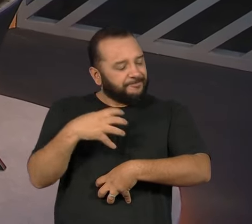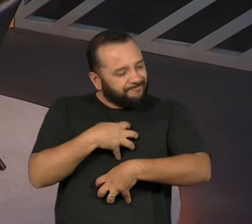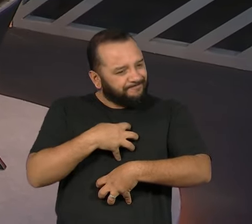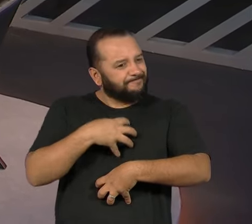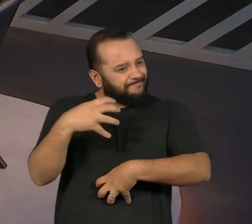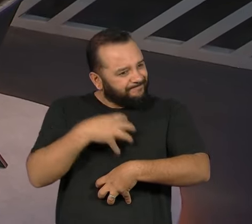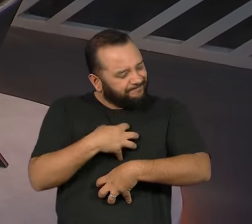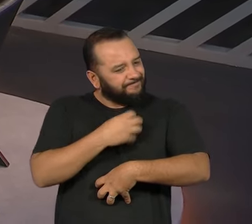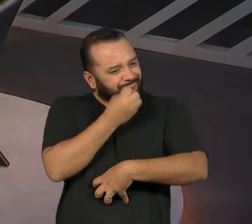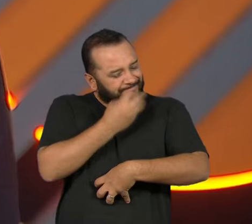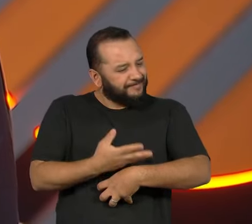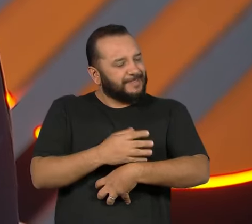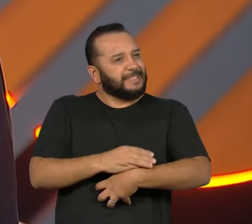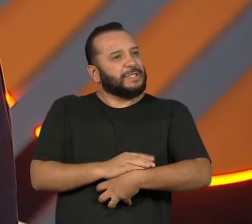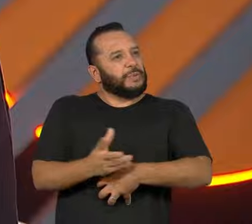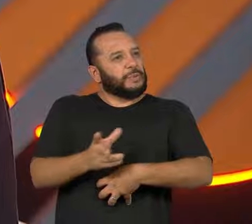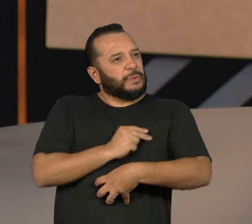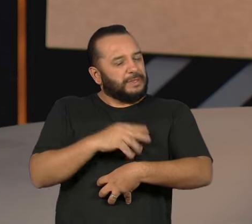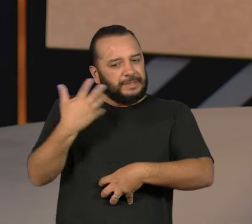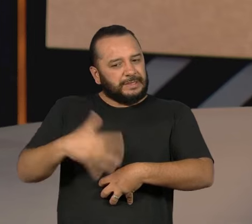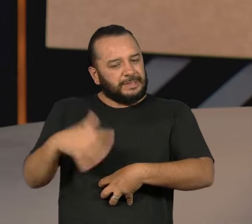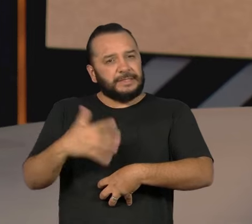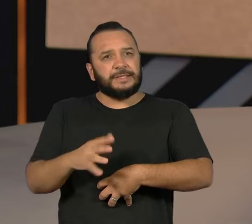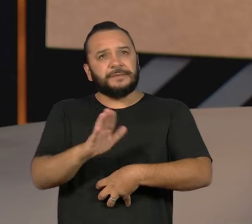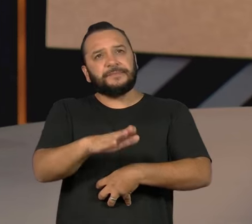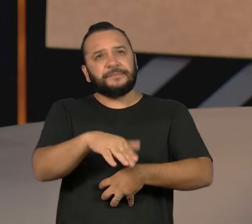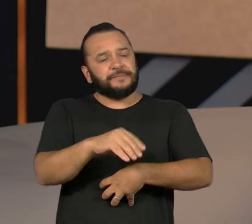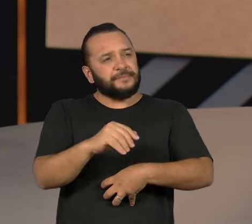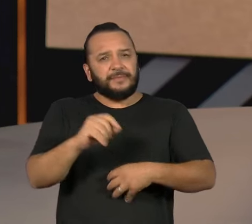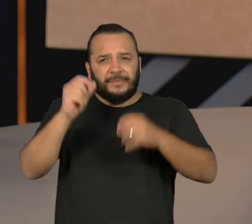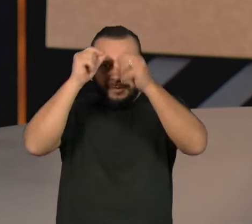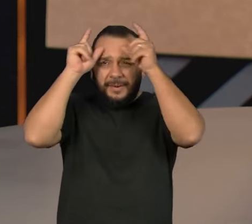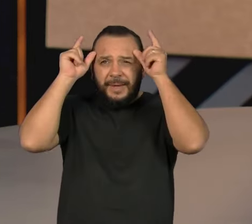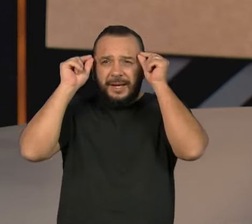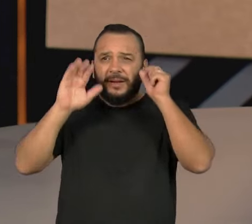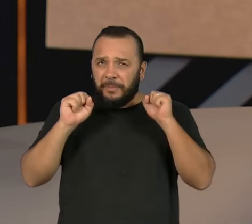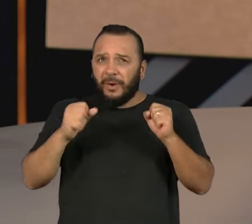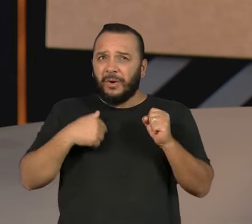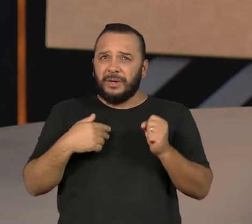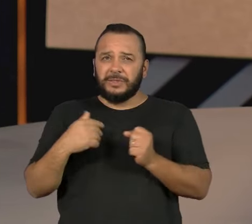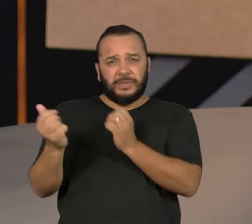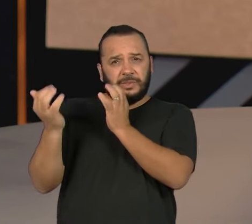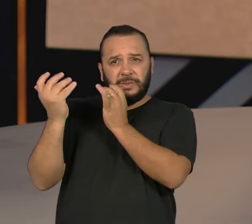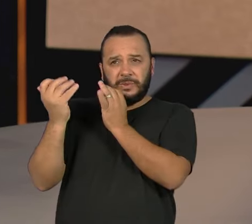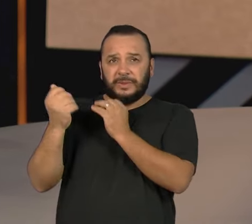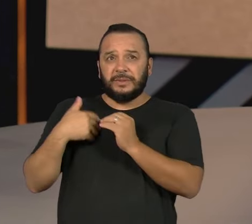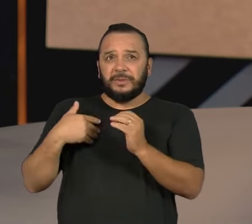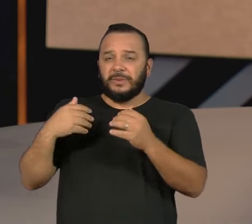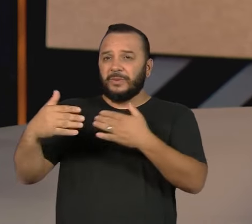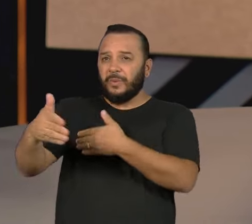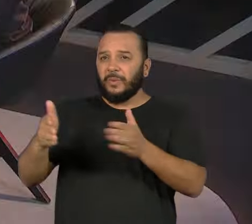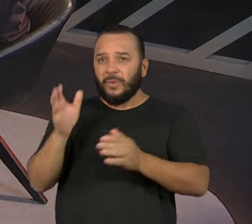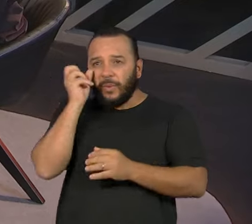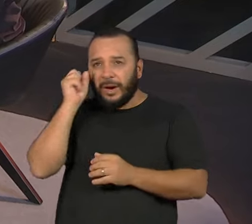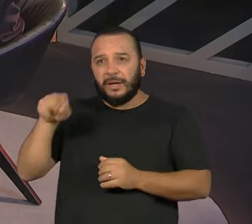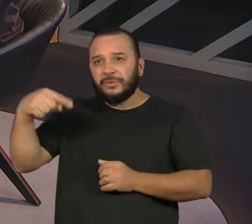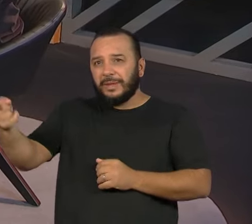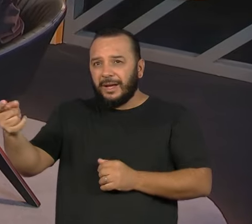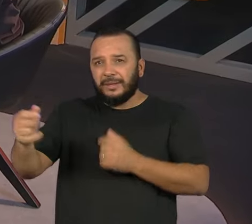sabe? Eu falei para a enfermeira, será que eu poderia tocar no quarto 13,